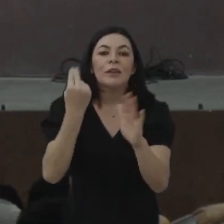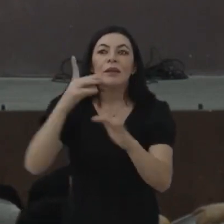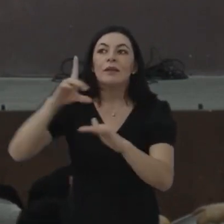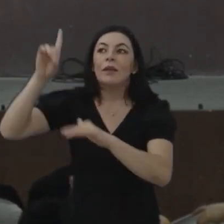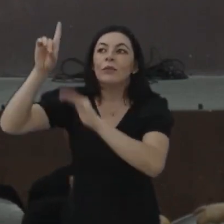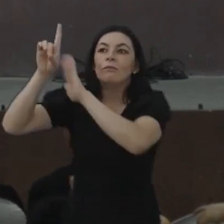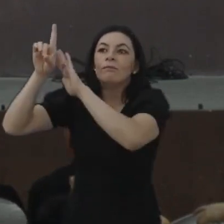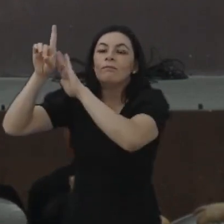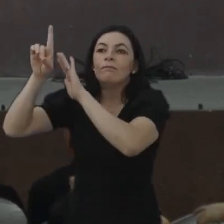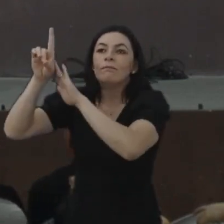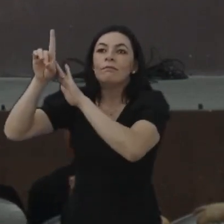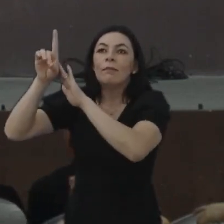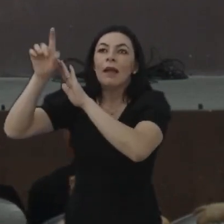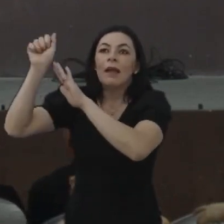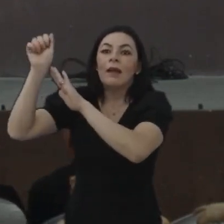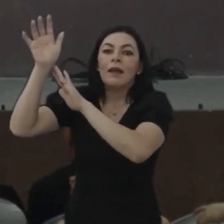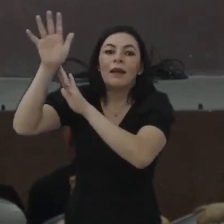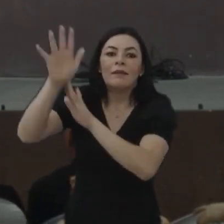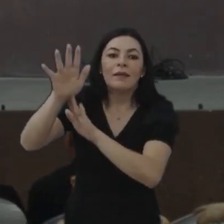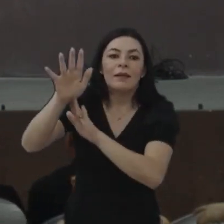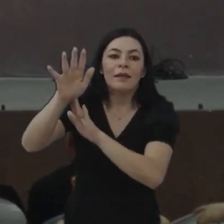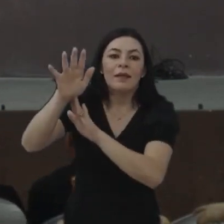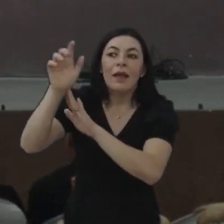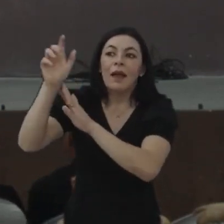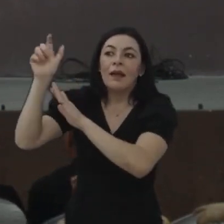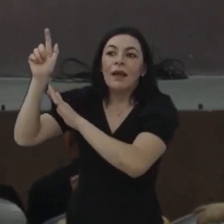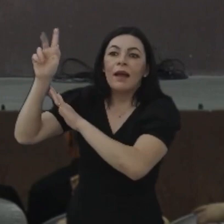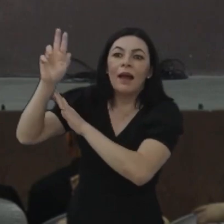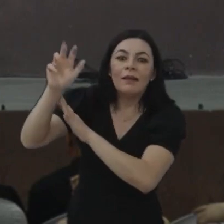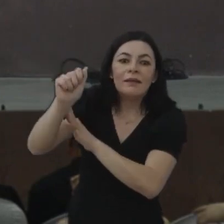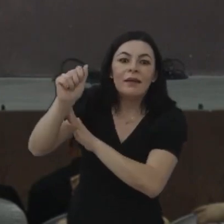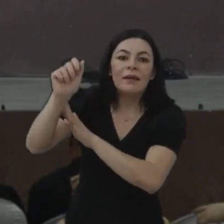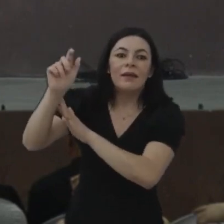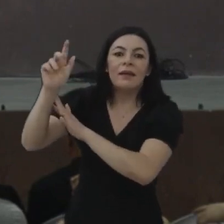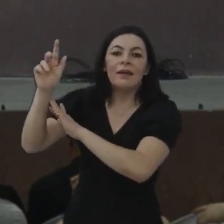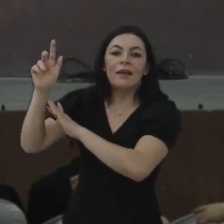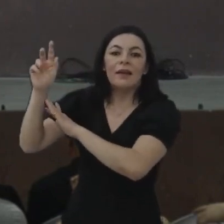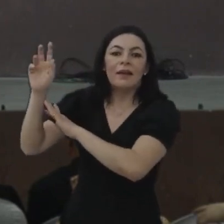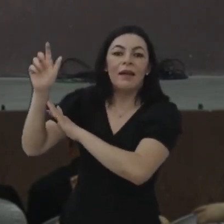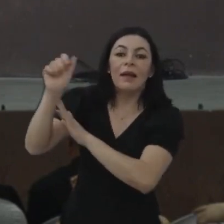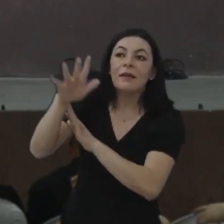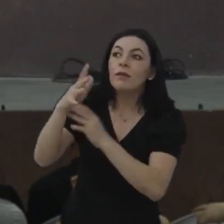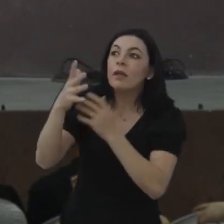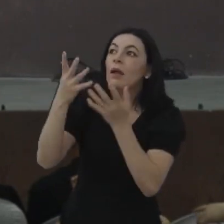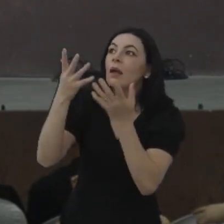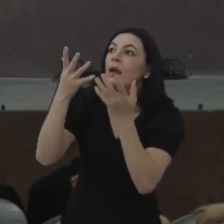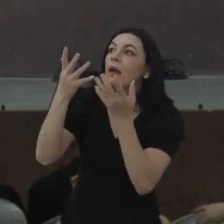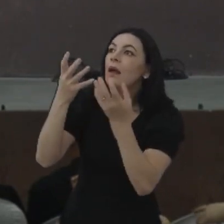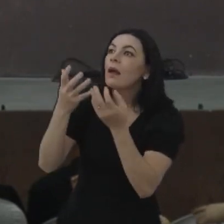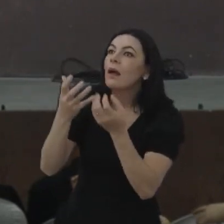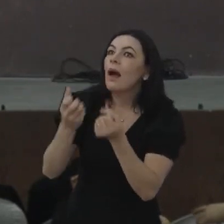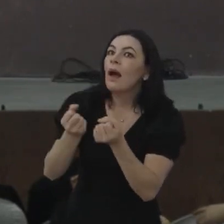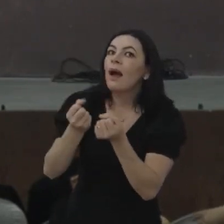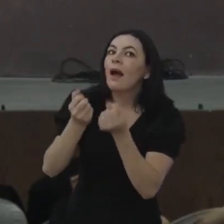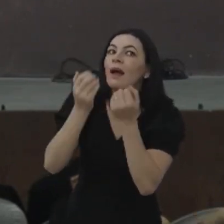Deus. Graça, graça e mais graça. E você não tem como escapar dela.